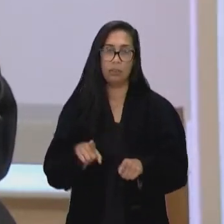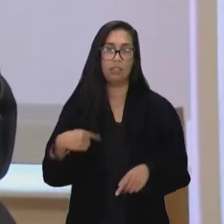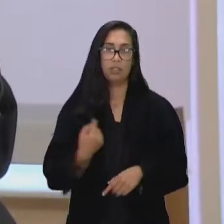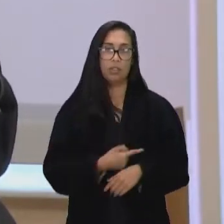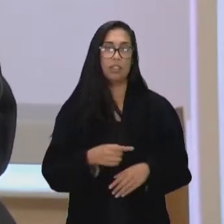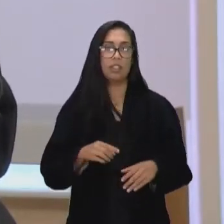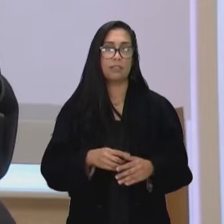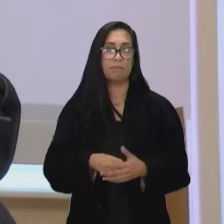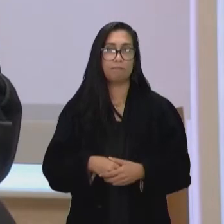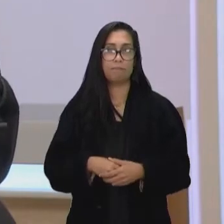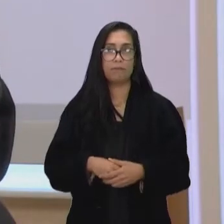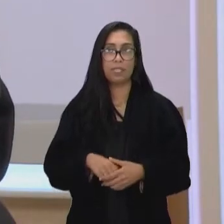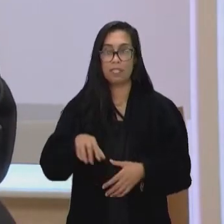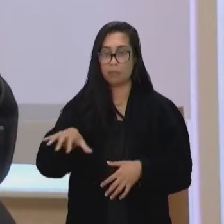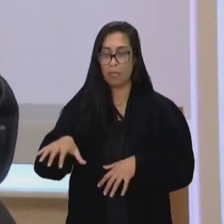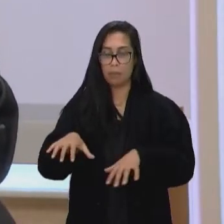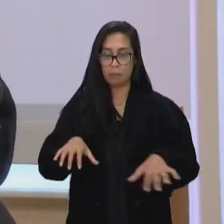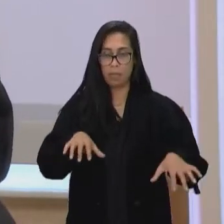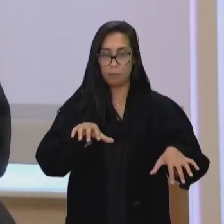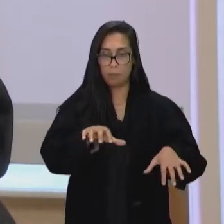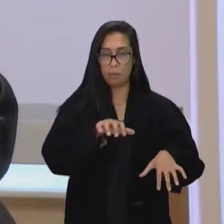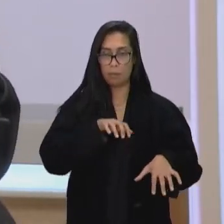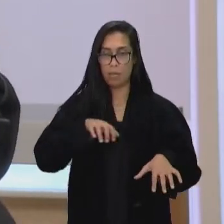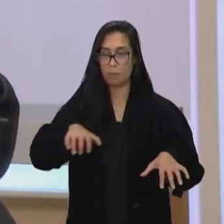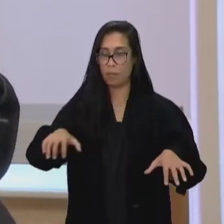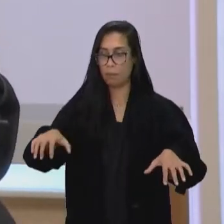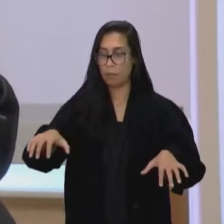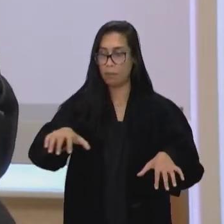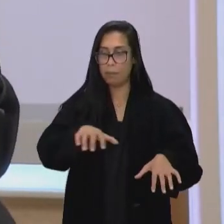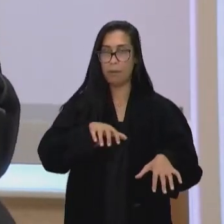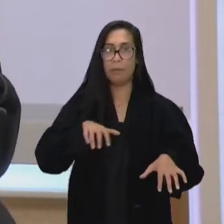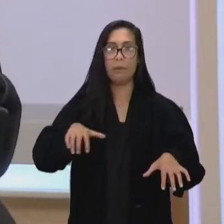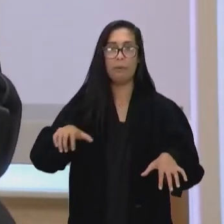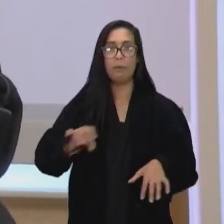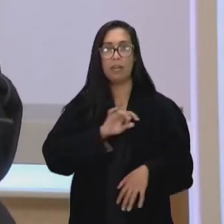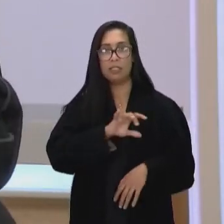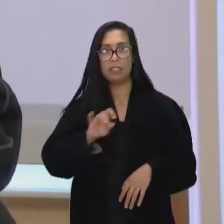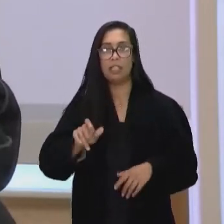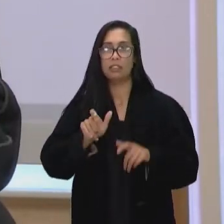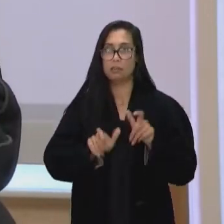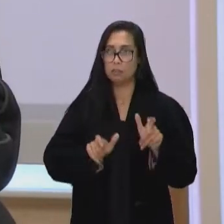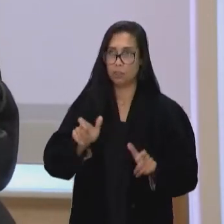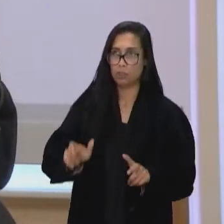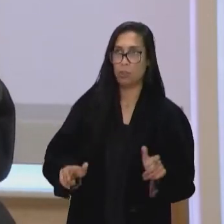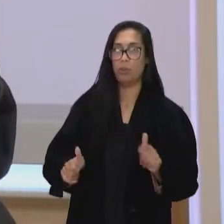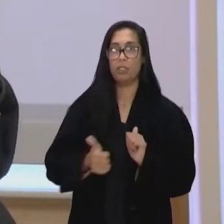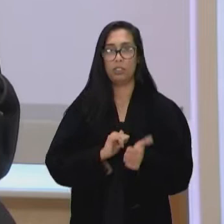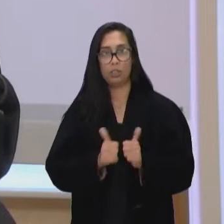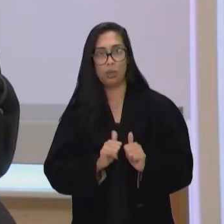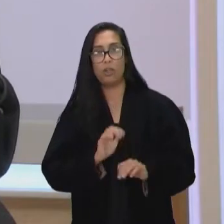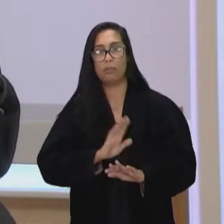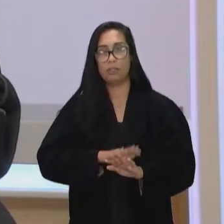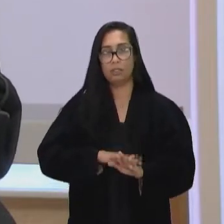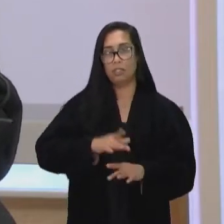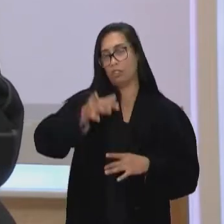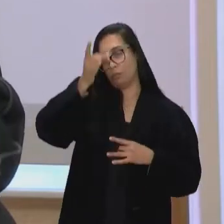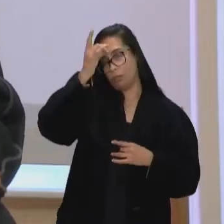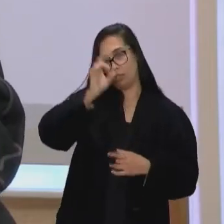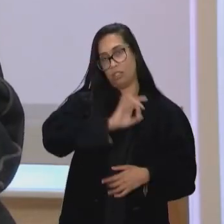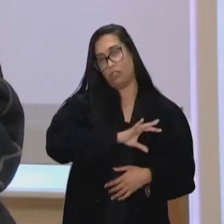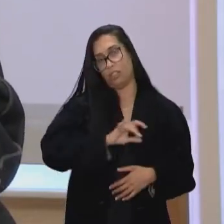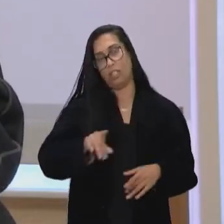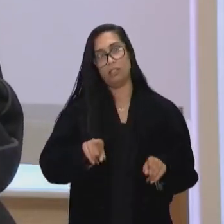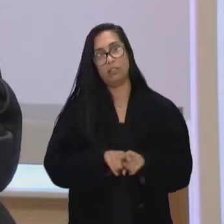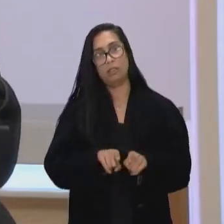separar as funções para cada aluno. Então a gente dividiu entre os jogadores. O pessoal queria realizar a construção do